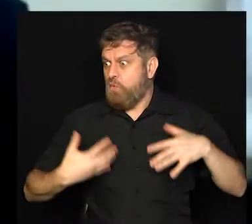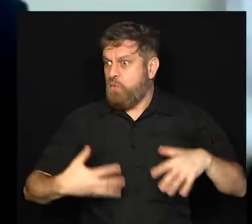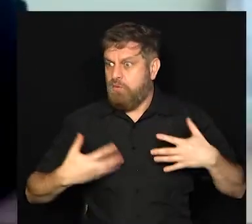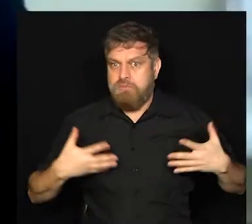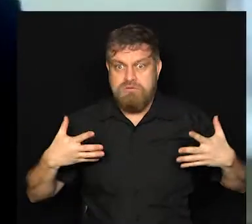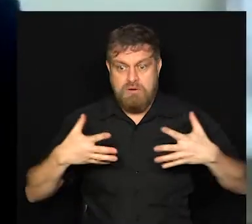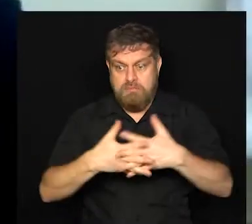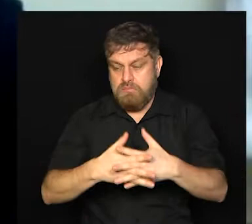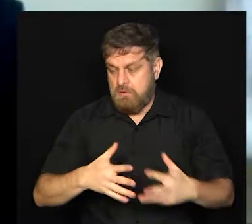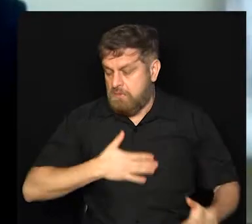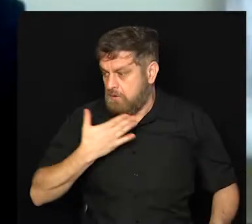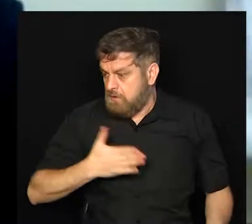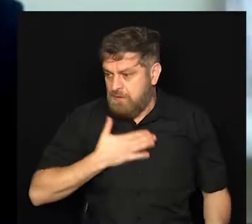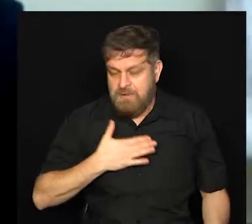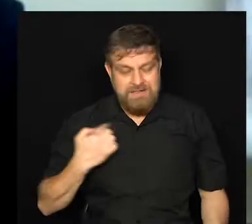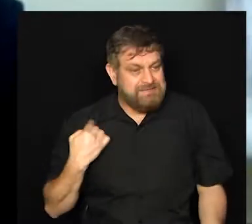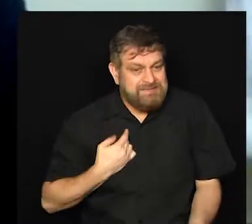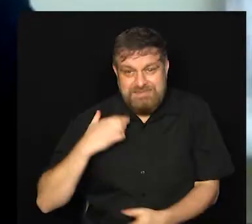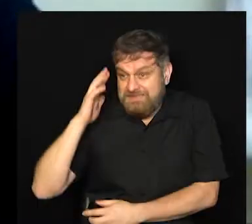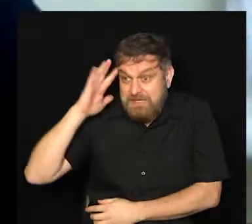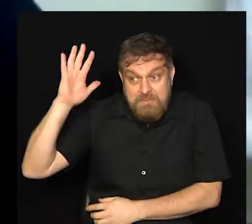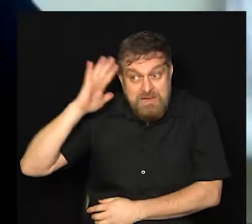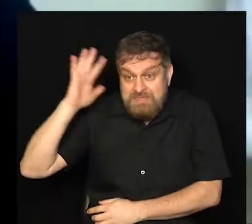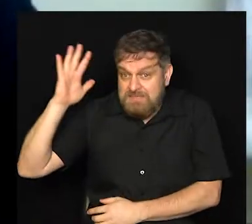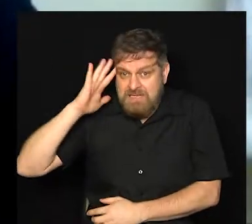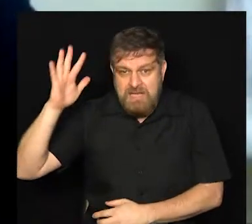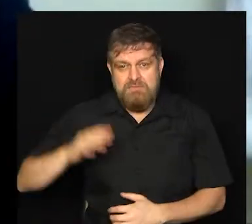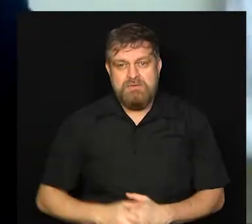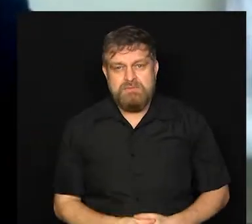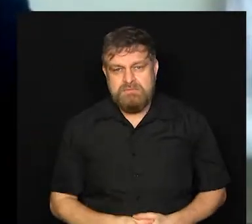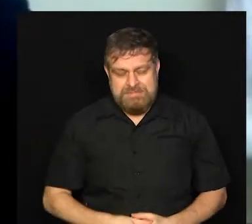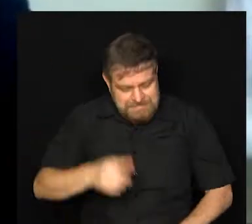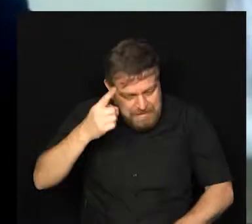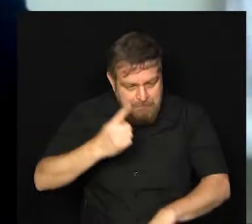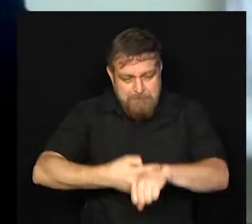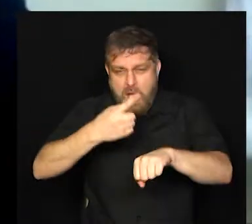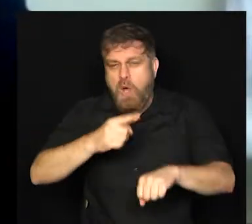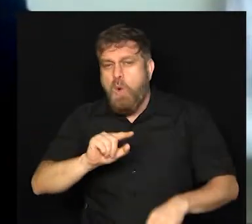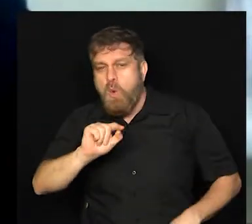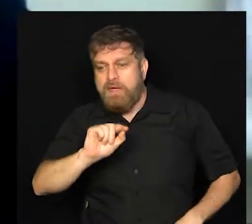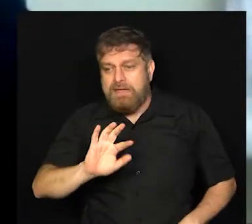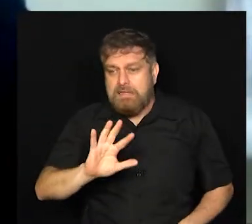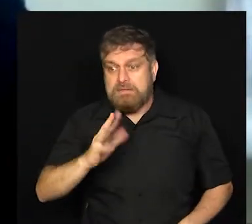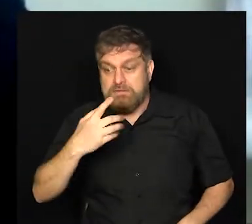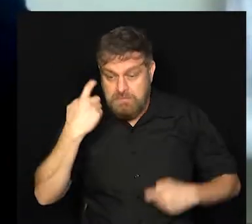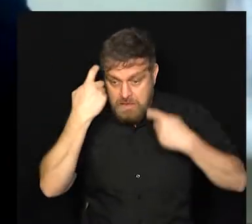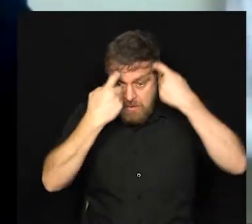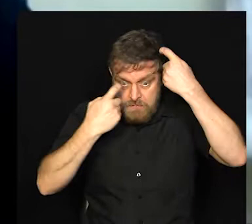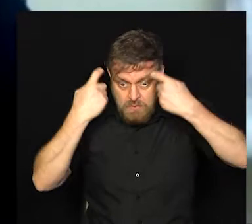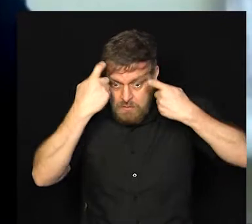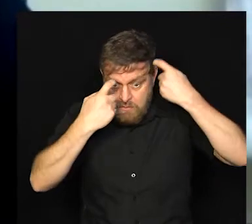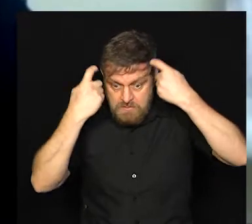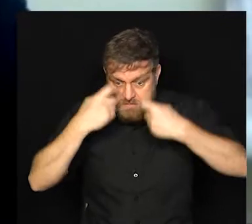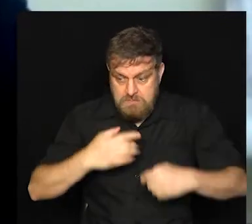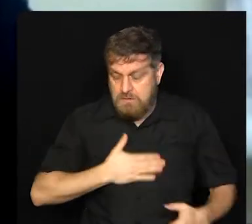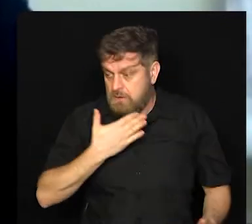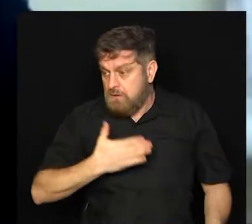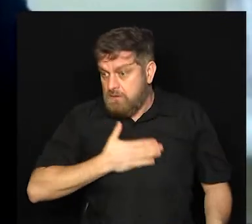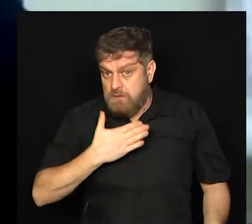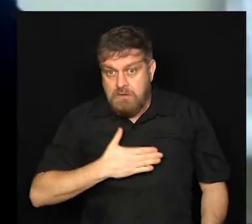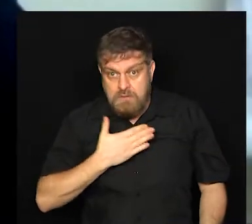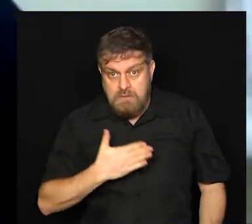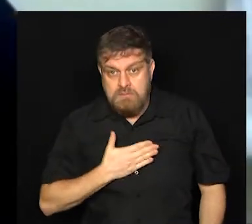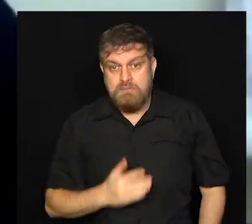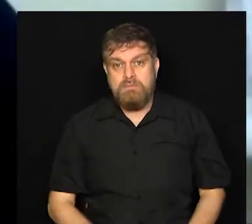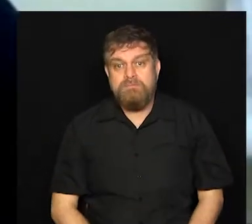de um dia para o outro, a gente não imaginava. E no primeiro momento, assim, trouxe uma preocupação muito grande, nos deu um susto muito grande. A